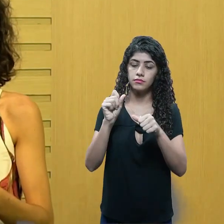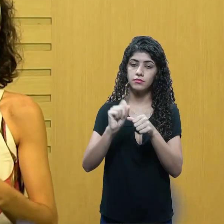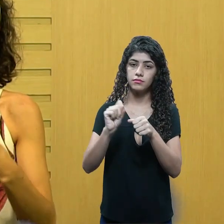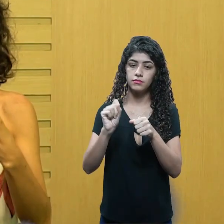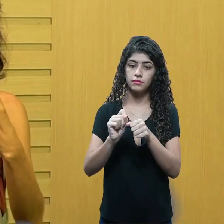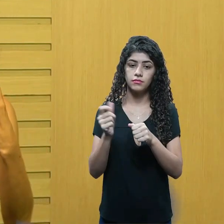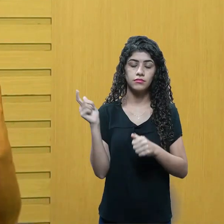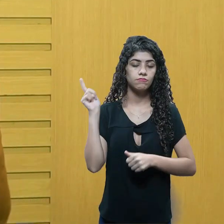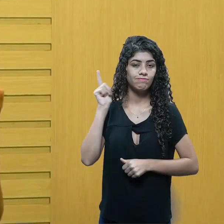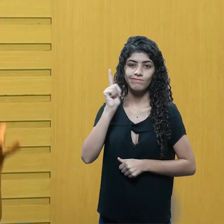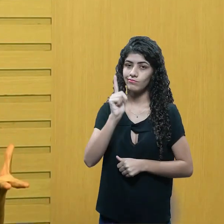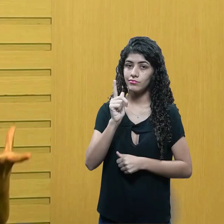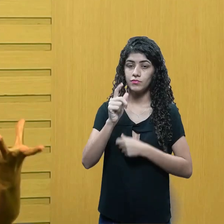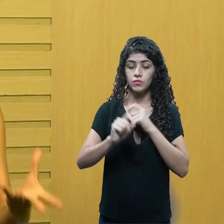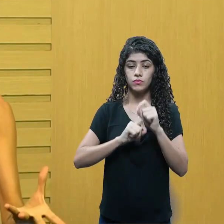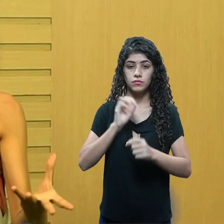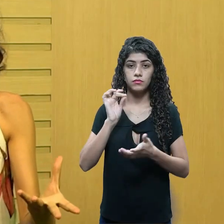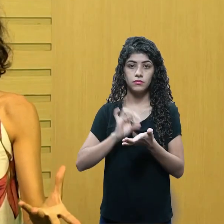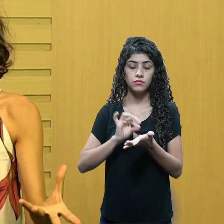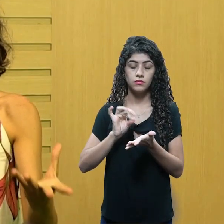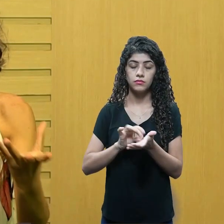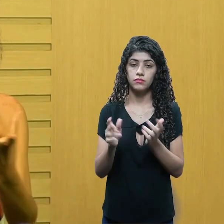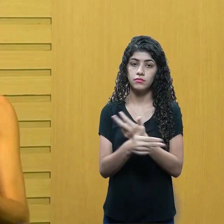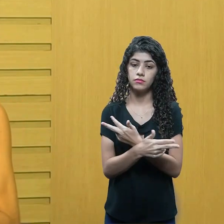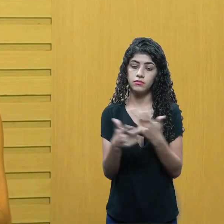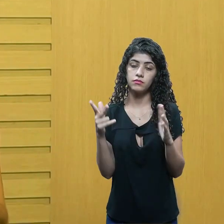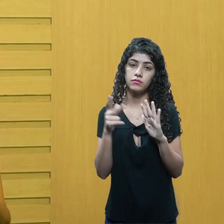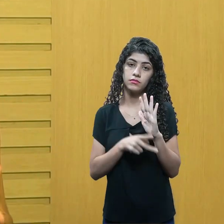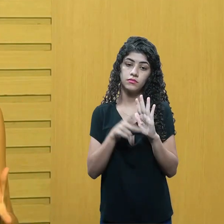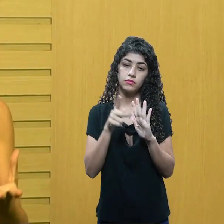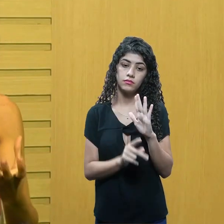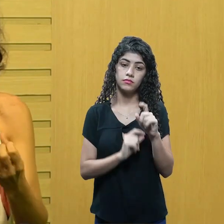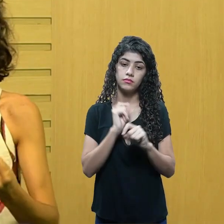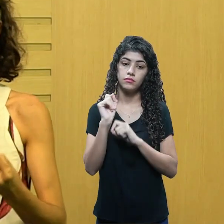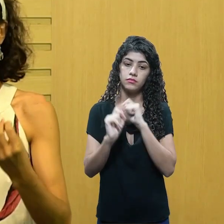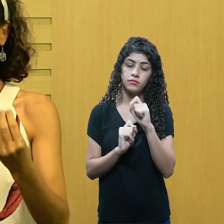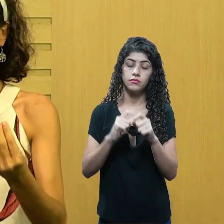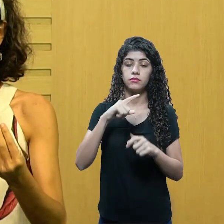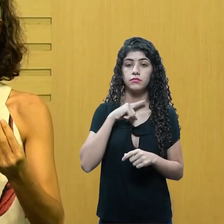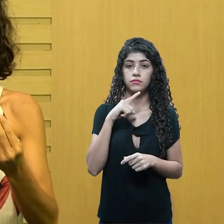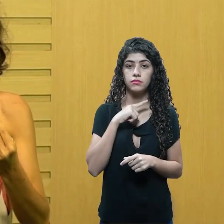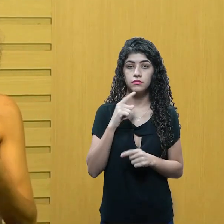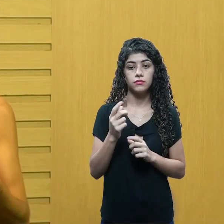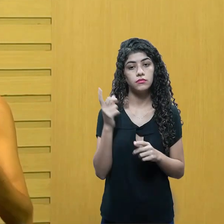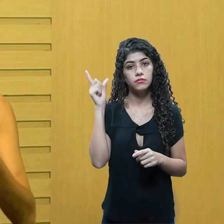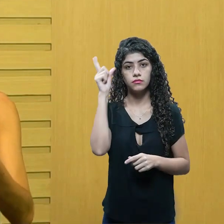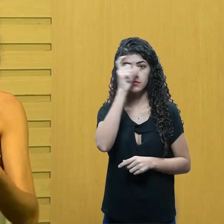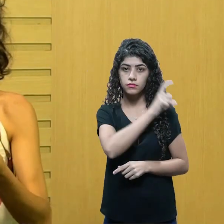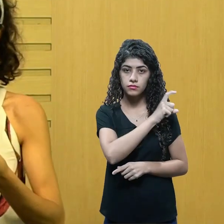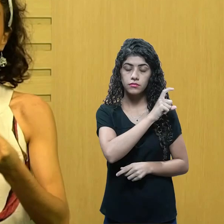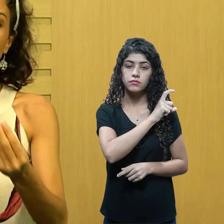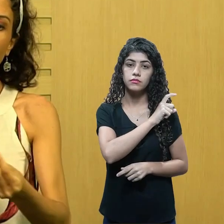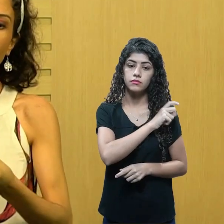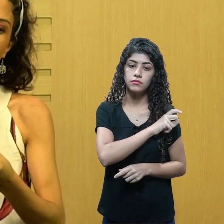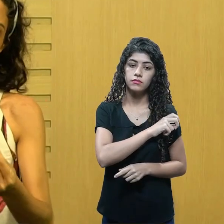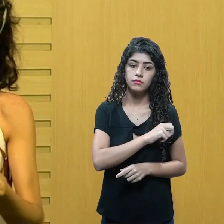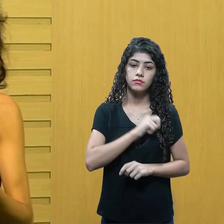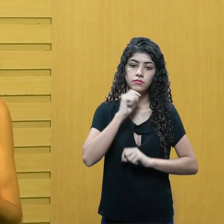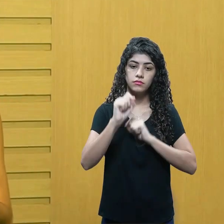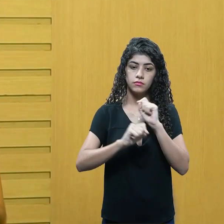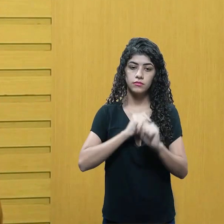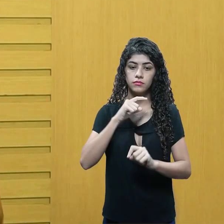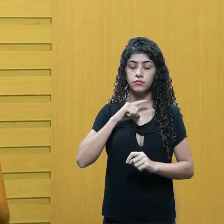ela não consegue atender à realidade da maioria dos projetos, que existe uma certa